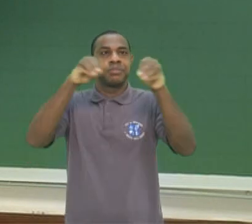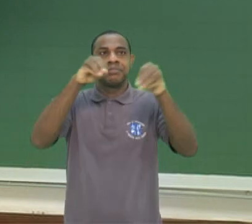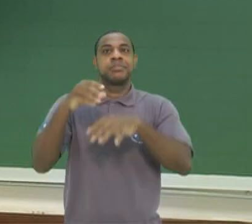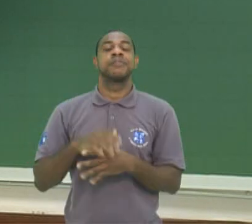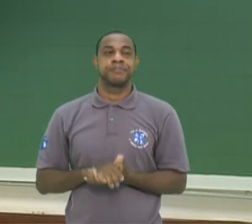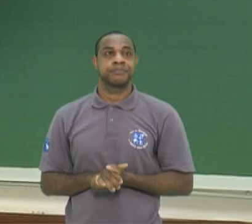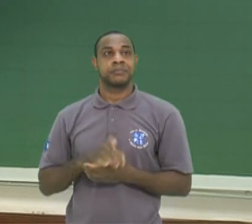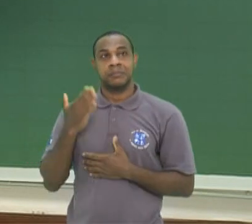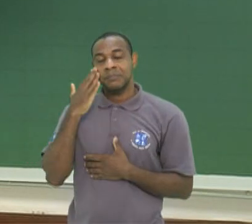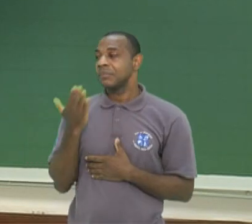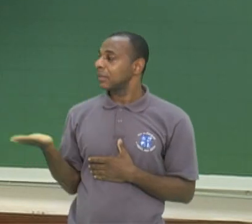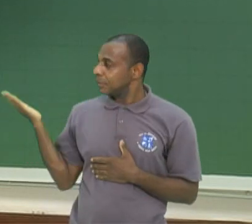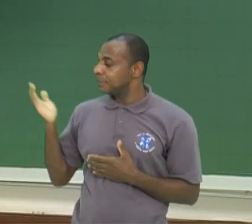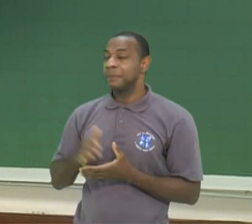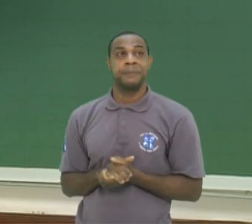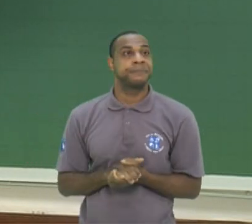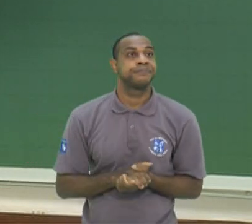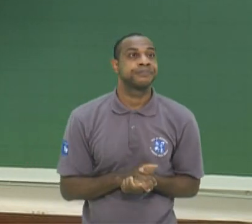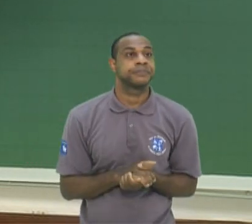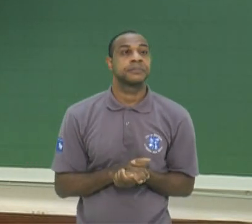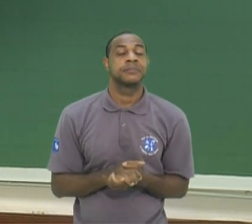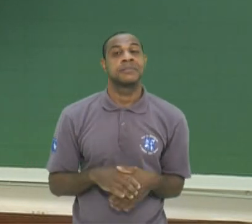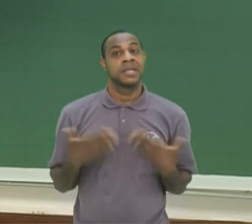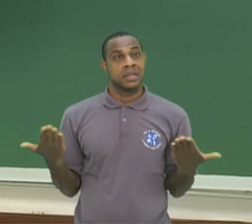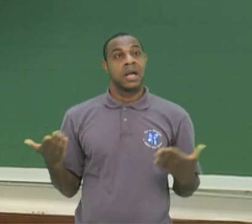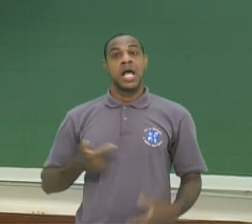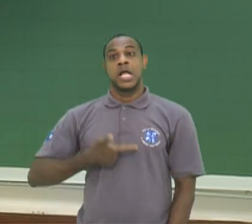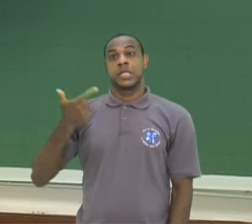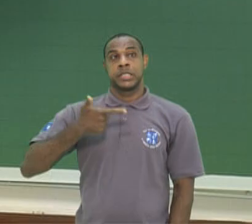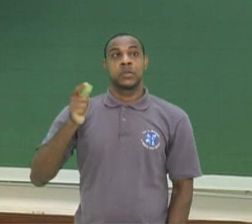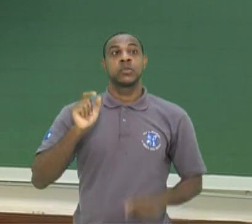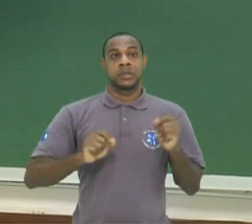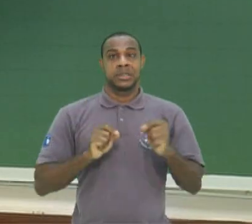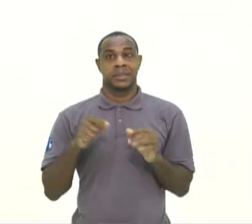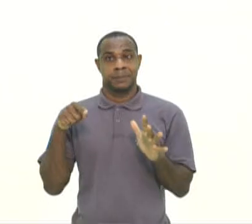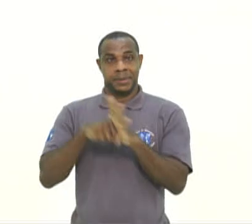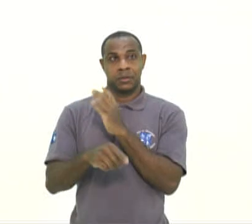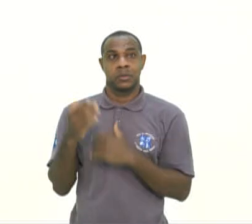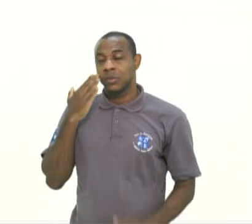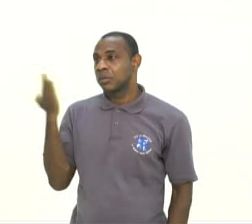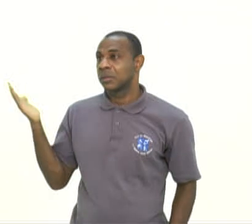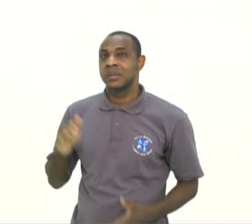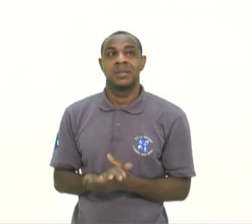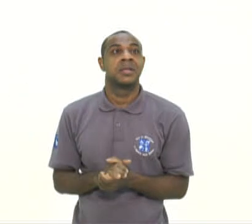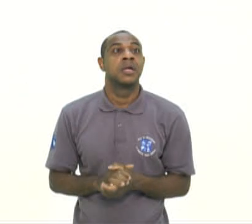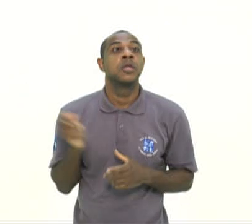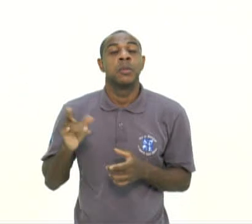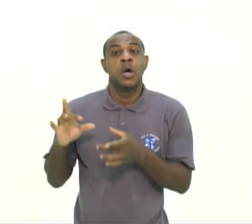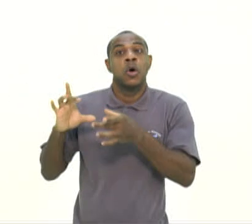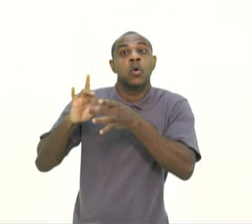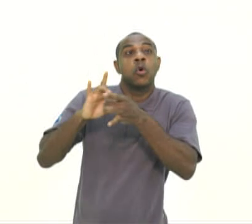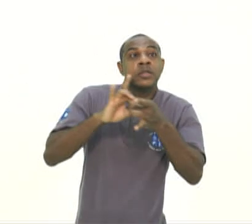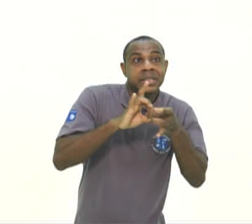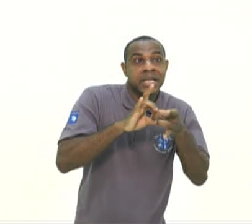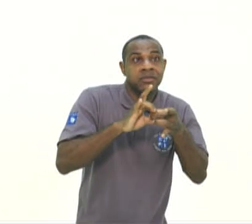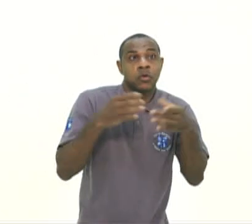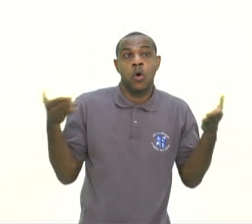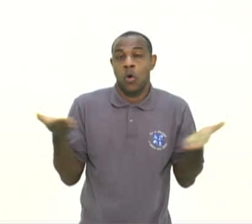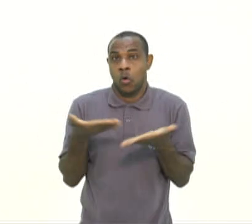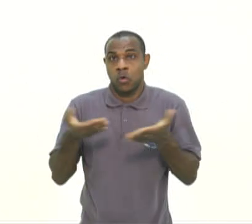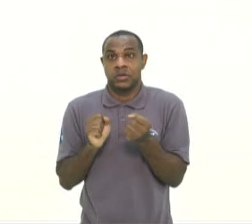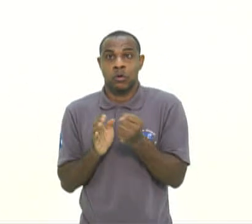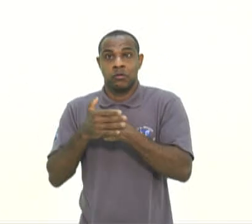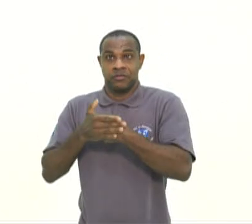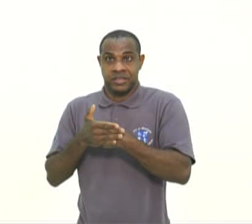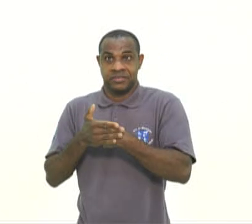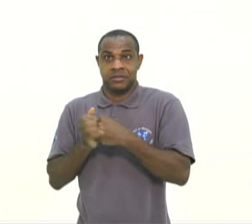condição. Muito bem, vamos pensar então a nossa segunda questão? Sobre o contexto atual da pandemia da